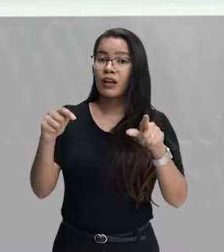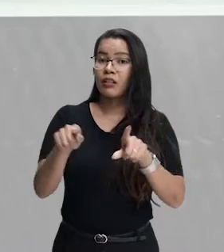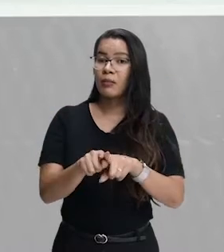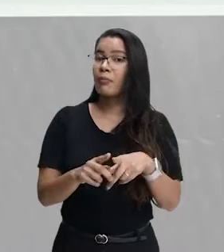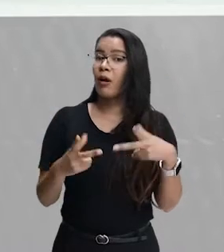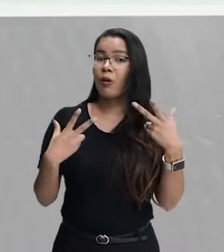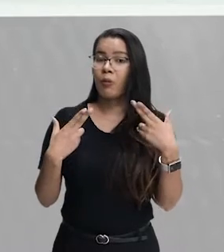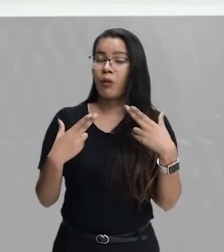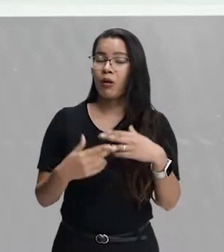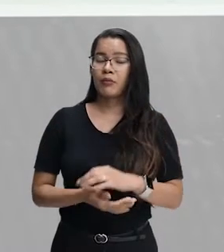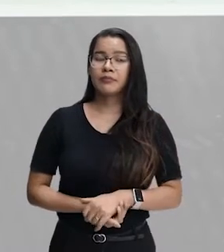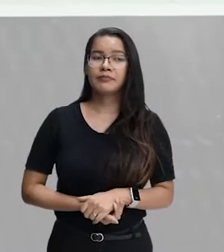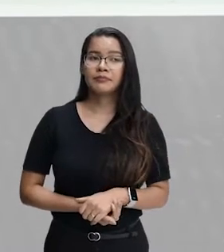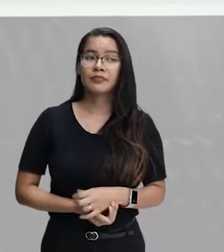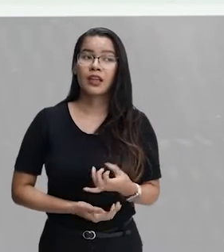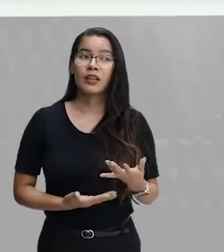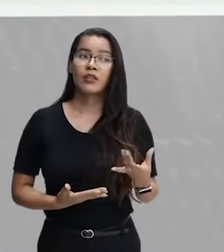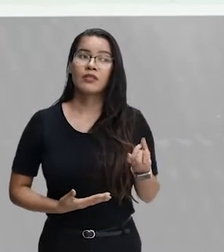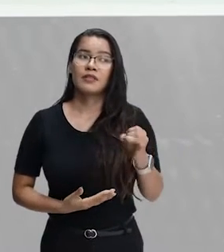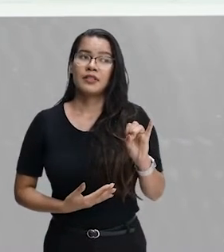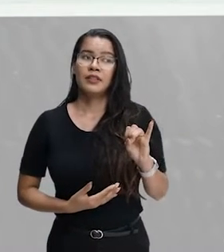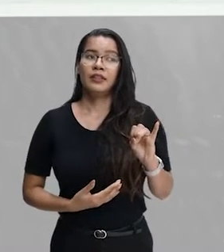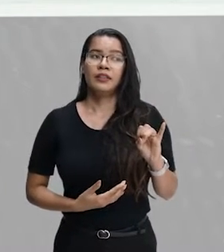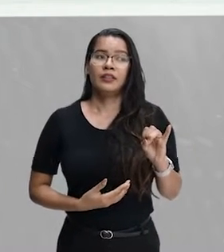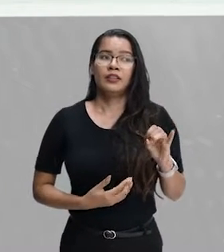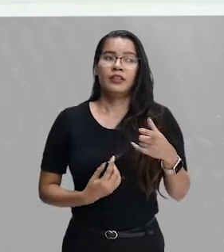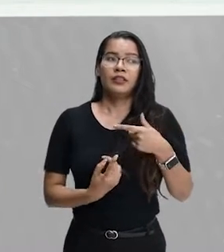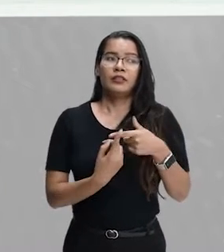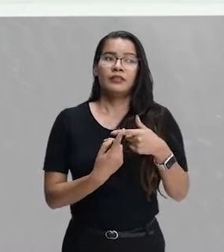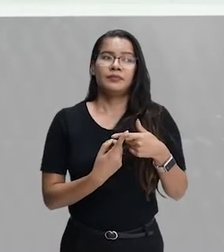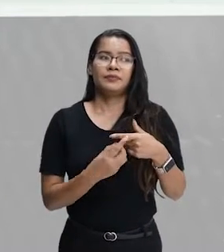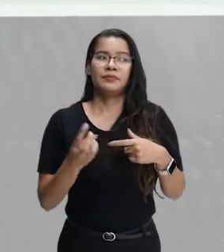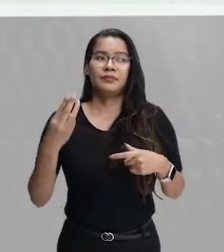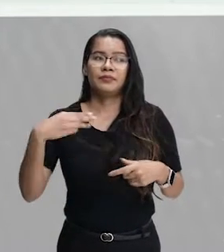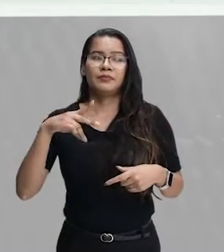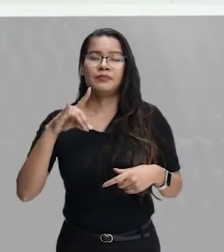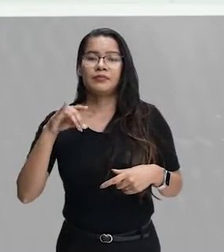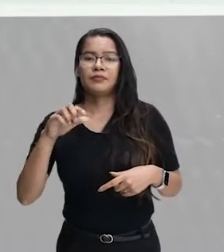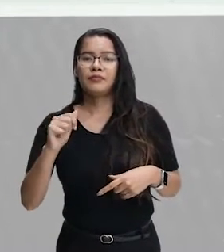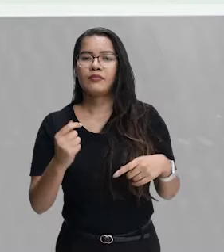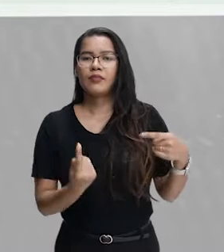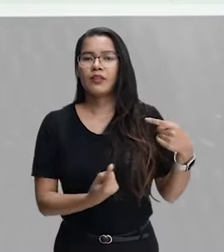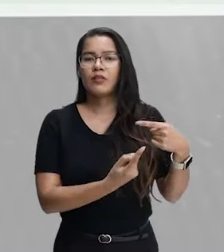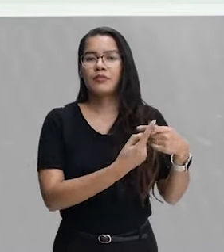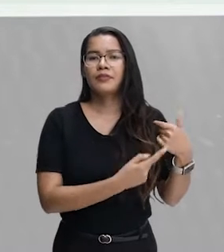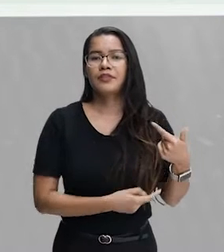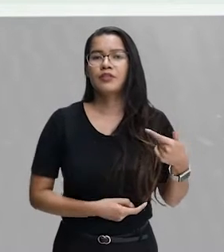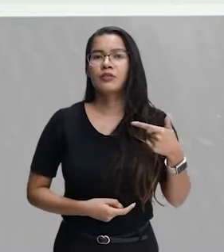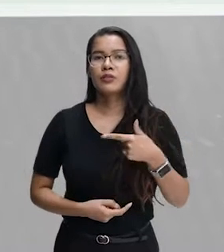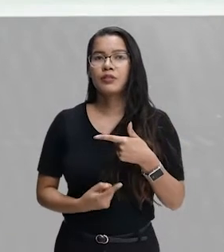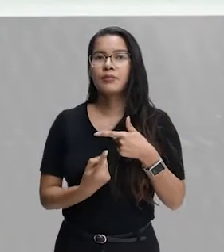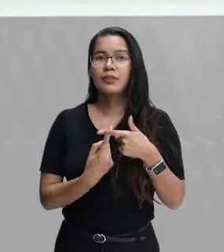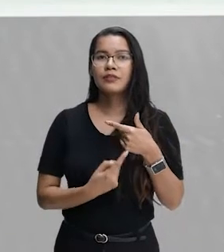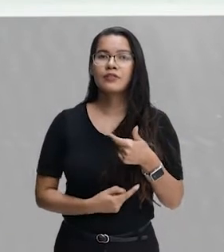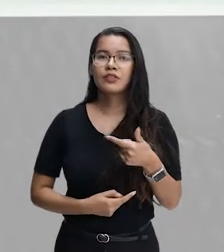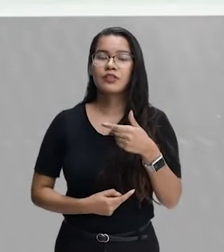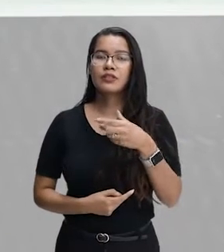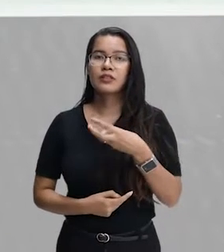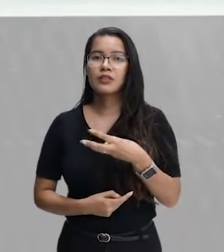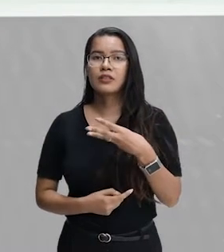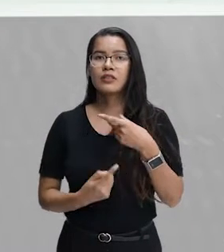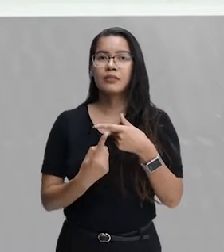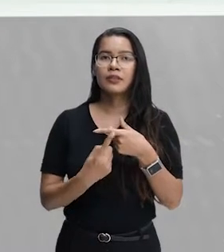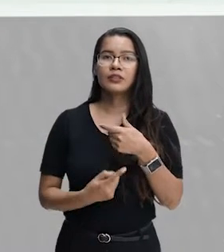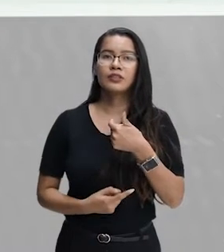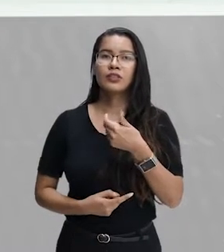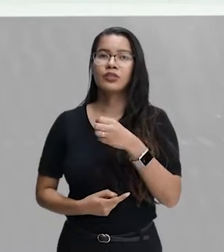fazer juntos. Tá? Então, se você calcular aqui a média, ó, somar 22 mais 23 mais